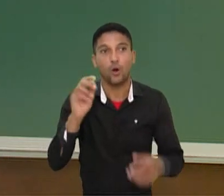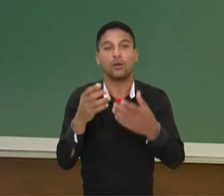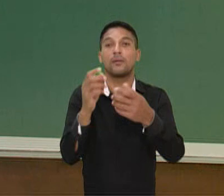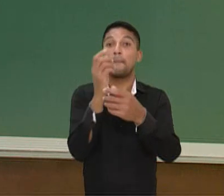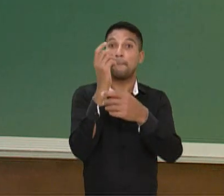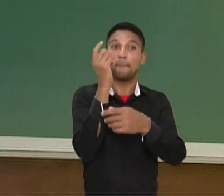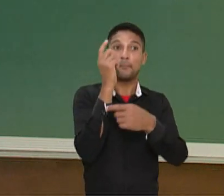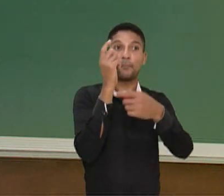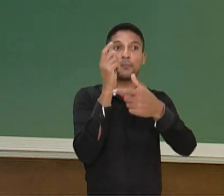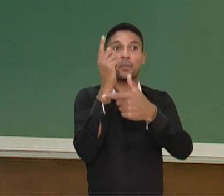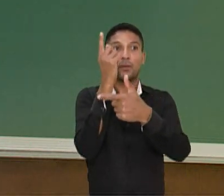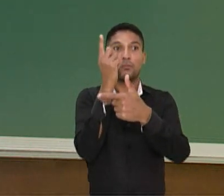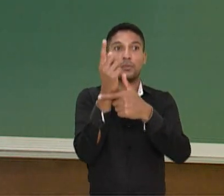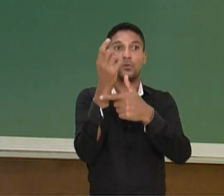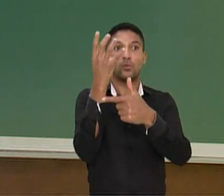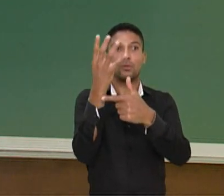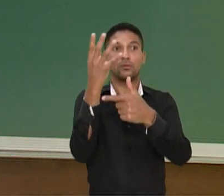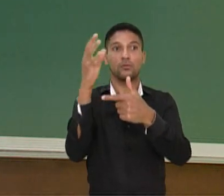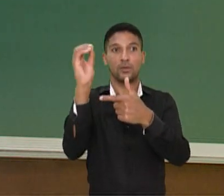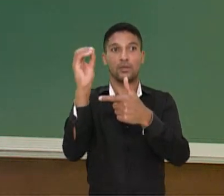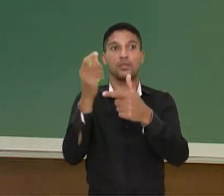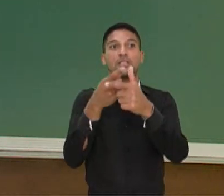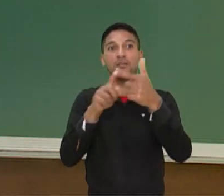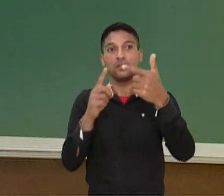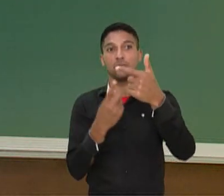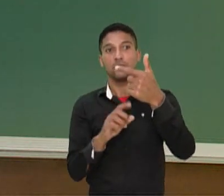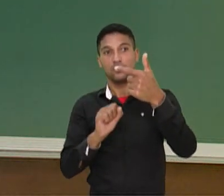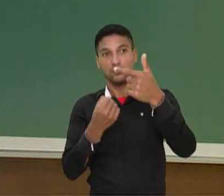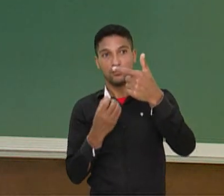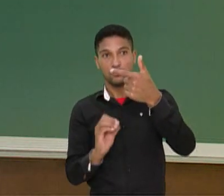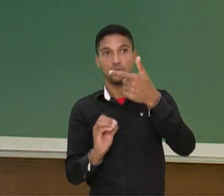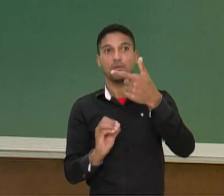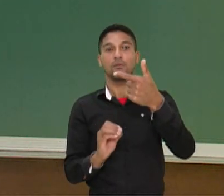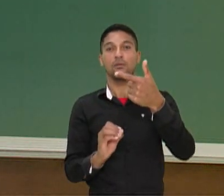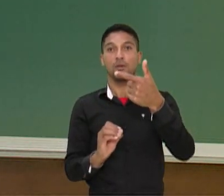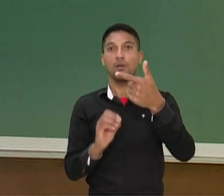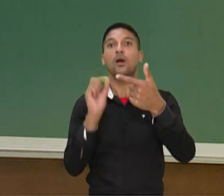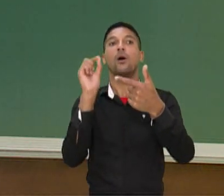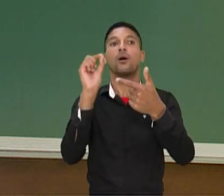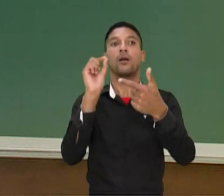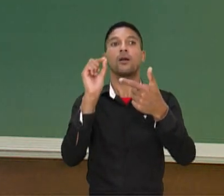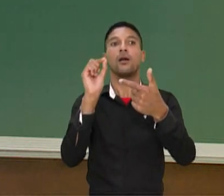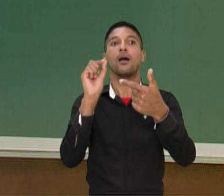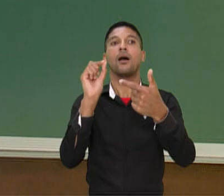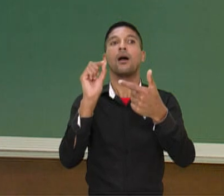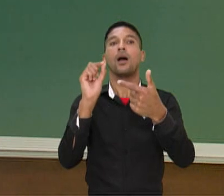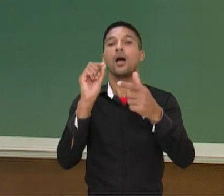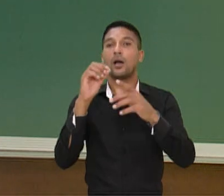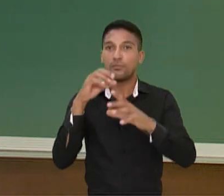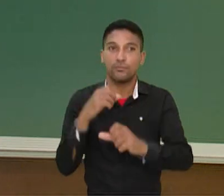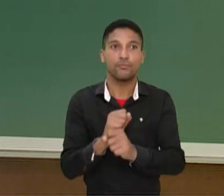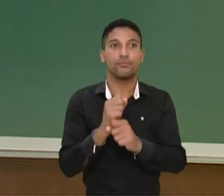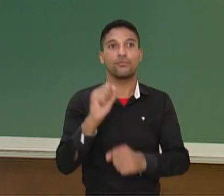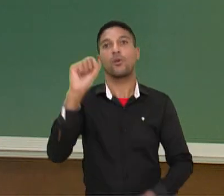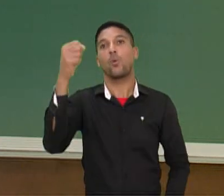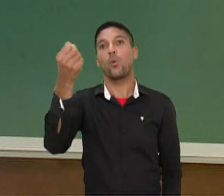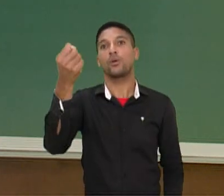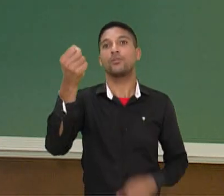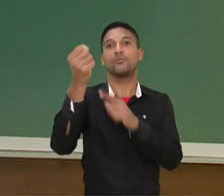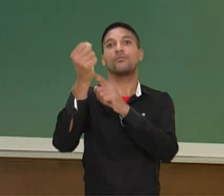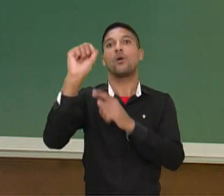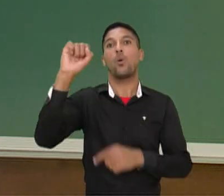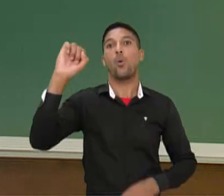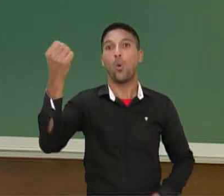é octógono. Se você acertou, 2 troféus joinha para você hoje, porque essa era a mais difícil,